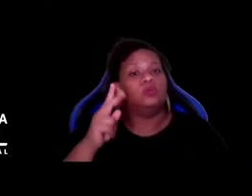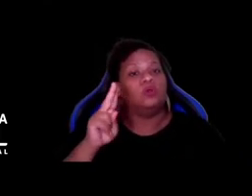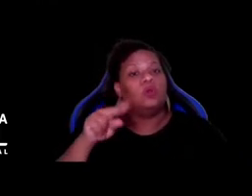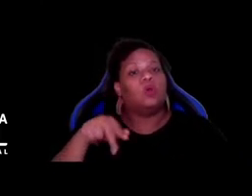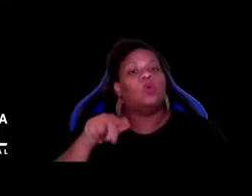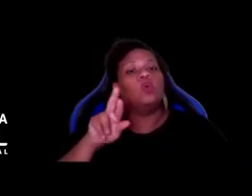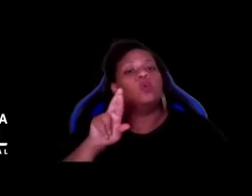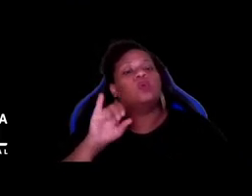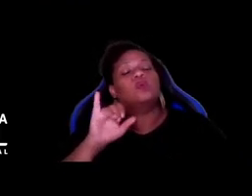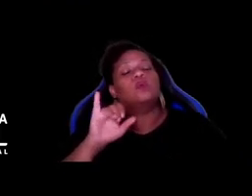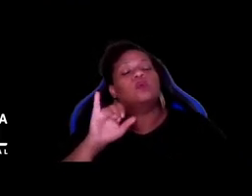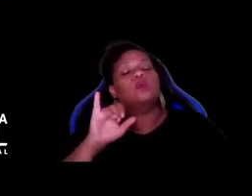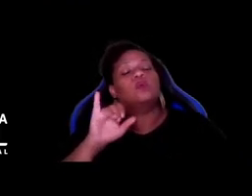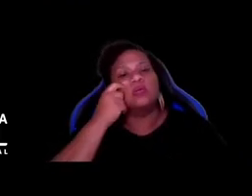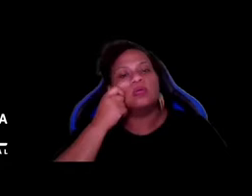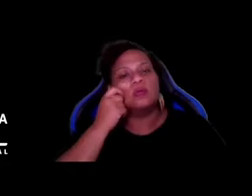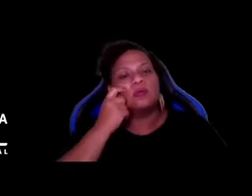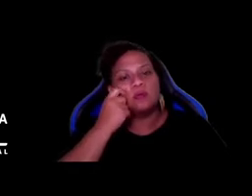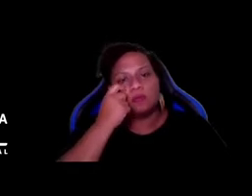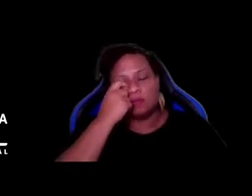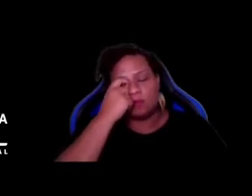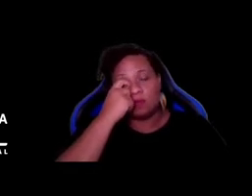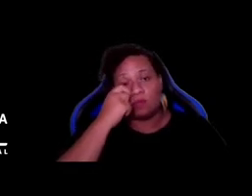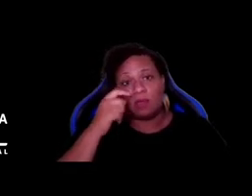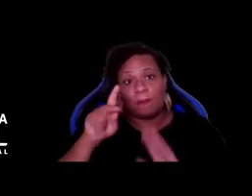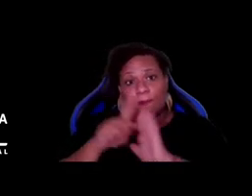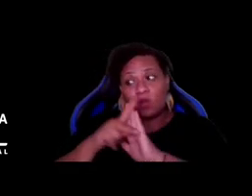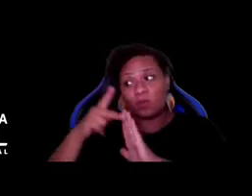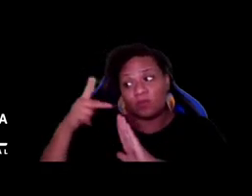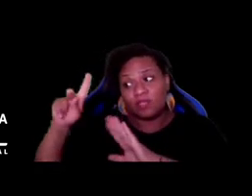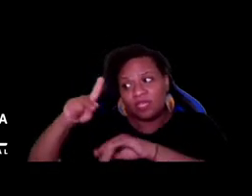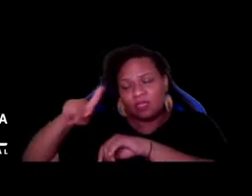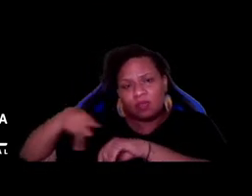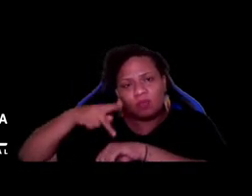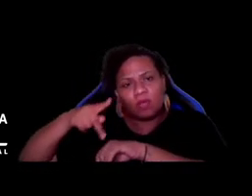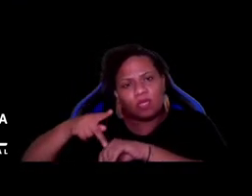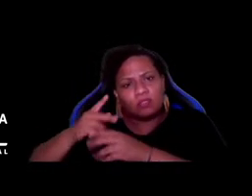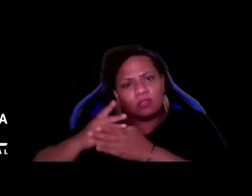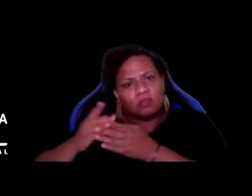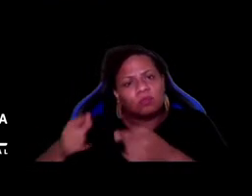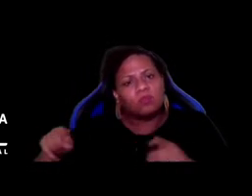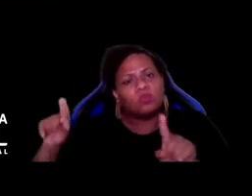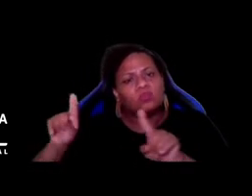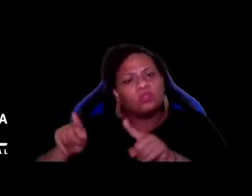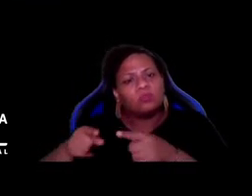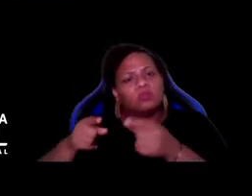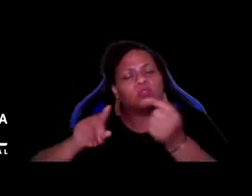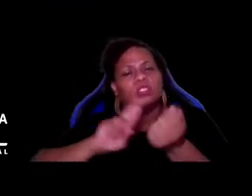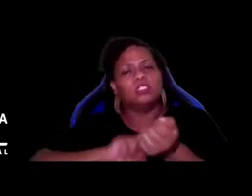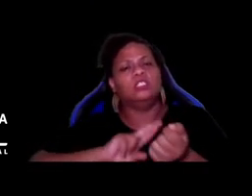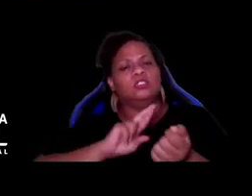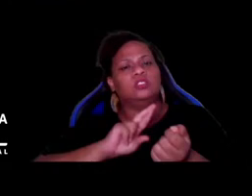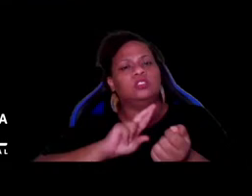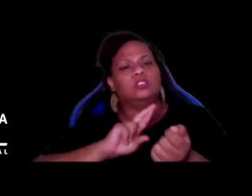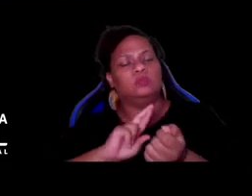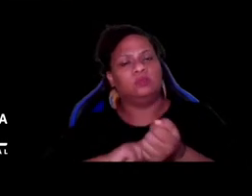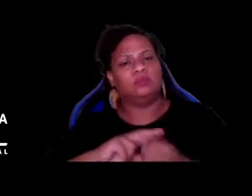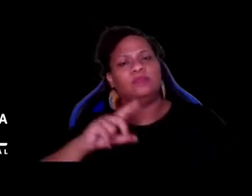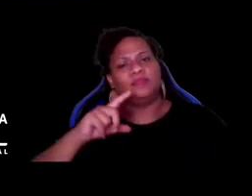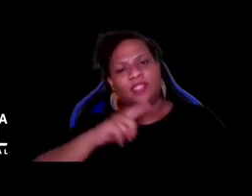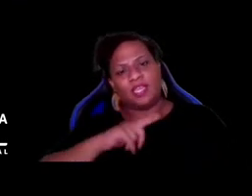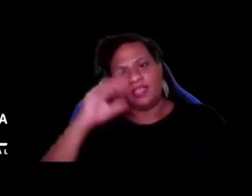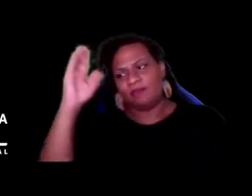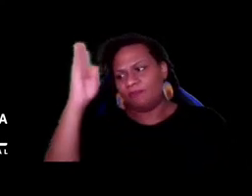uma célula rítmica lá do país dele. E como tem brasileiro, tem africano,